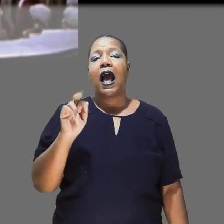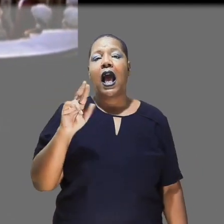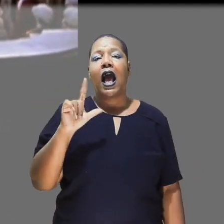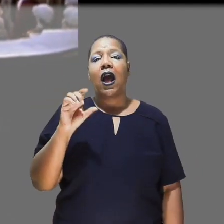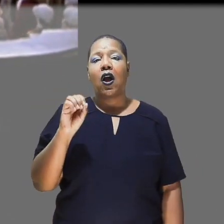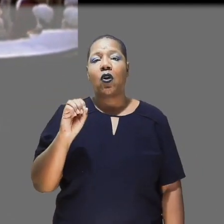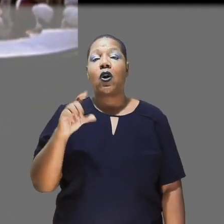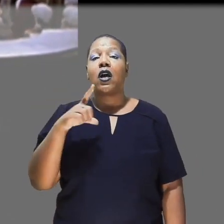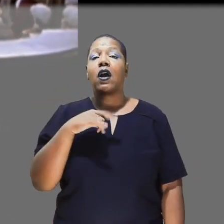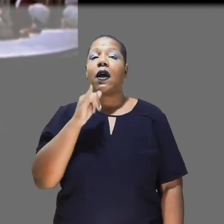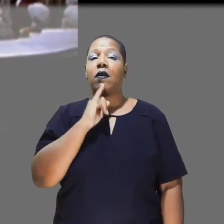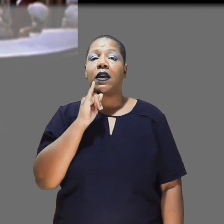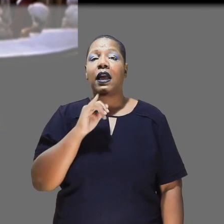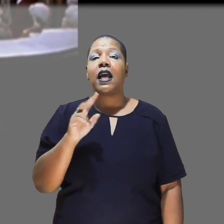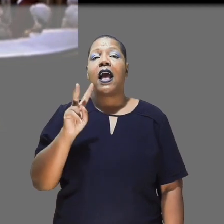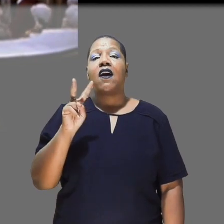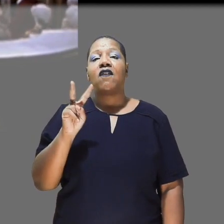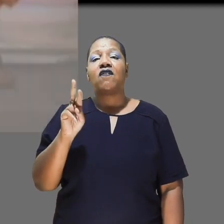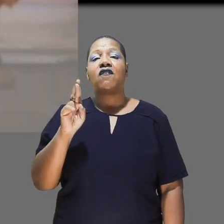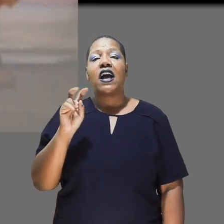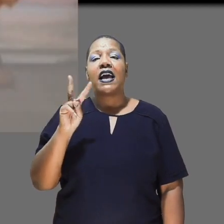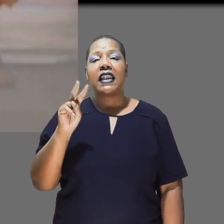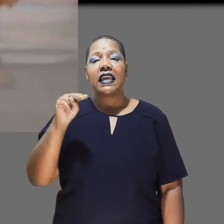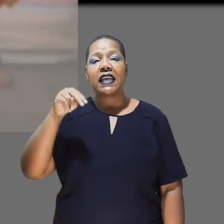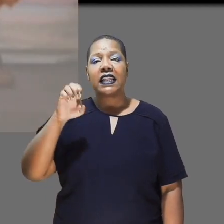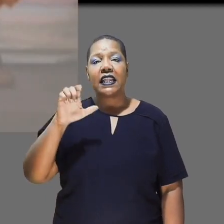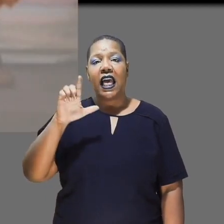Broschi, apelidado Farinelli.